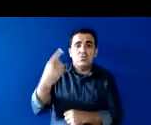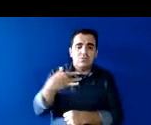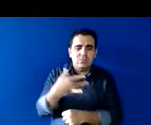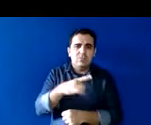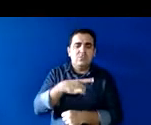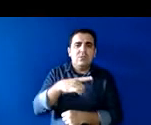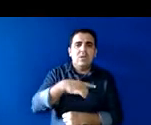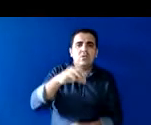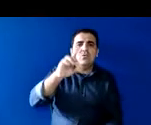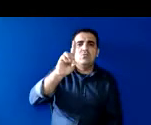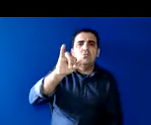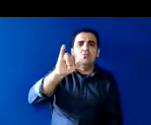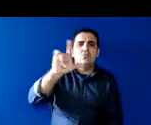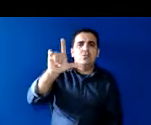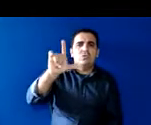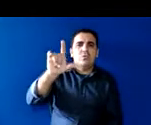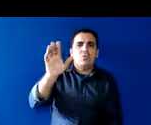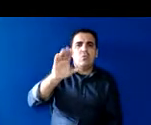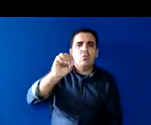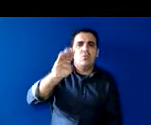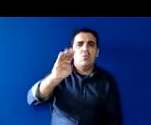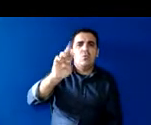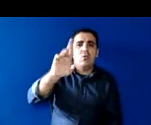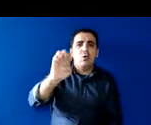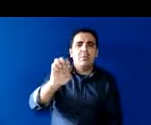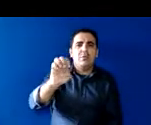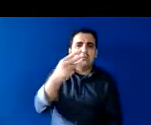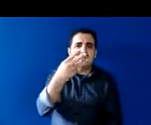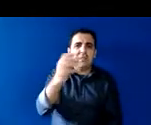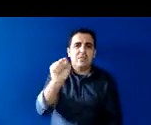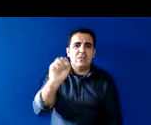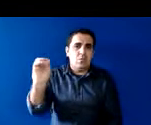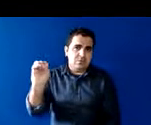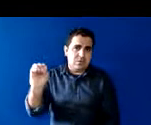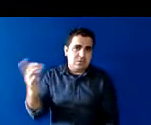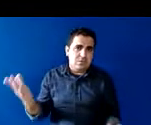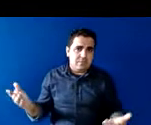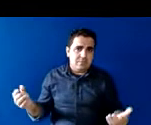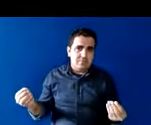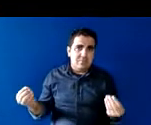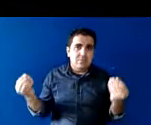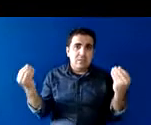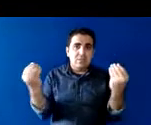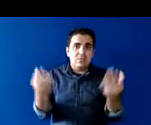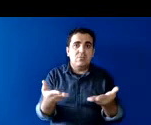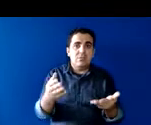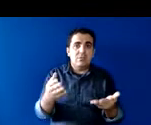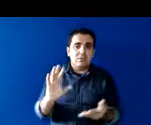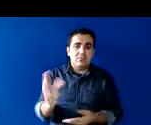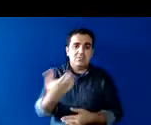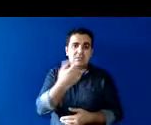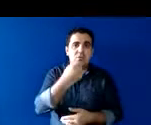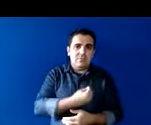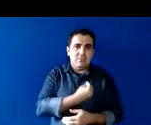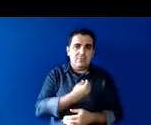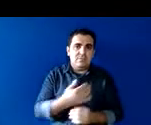cobre 380. E essa oferta, ela salva vidas,